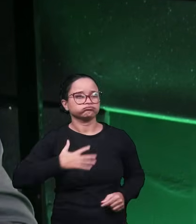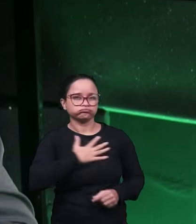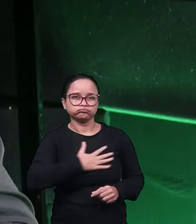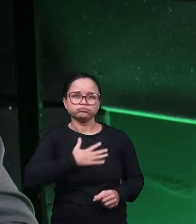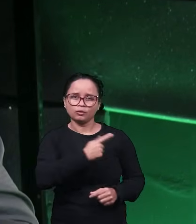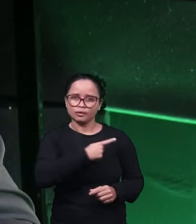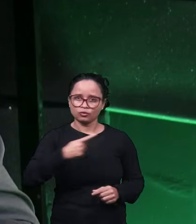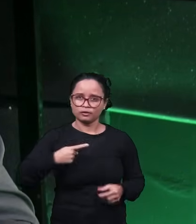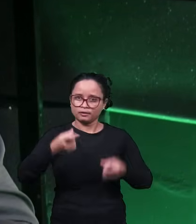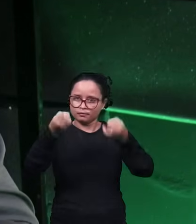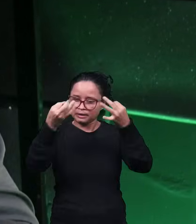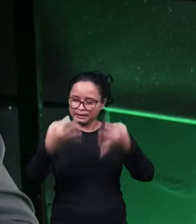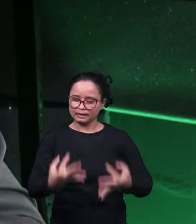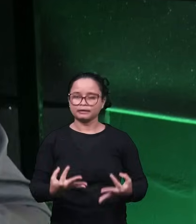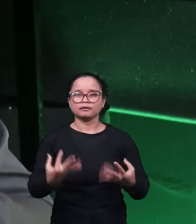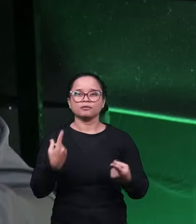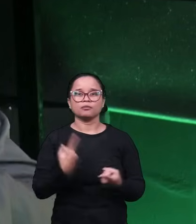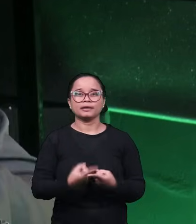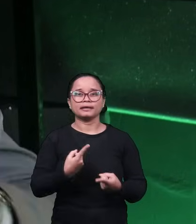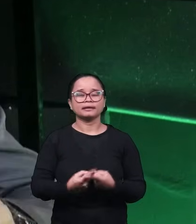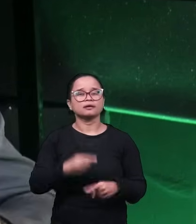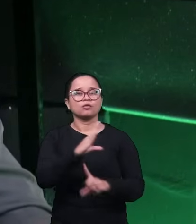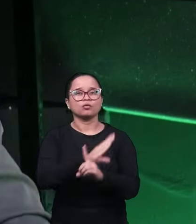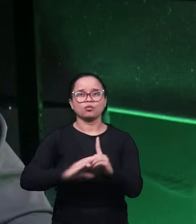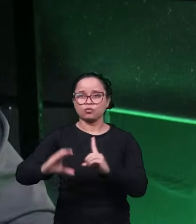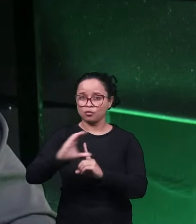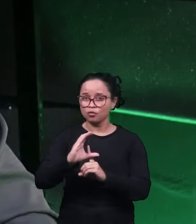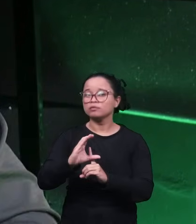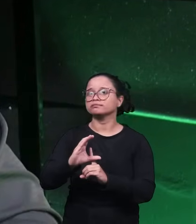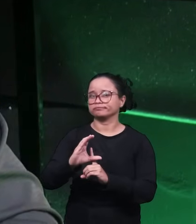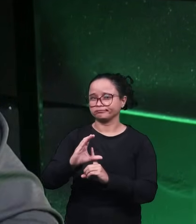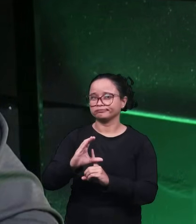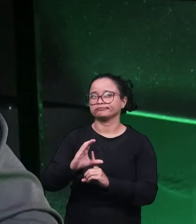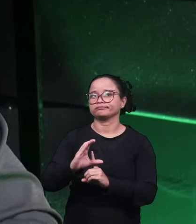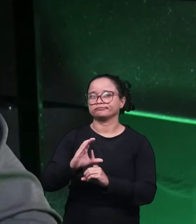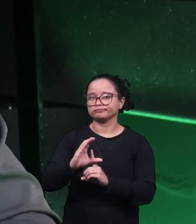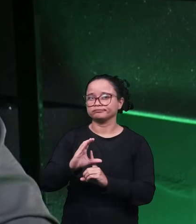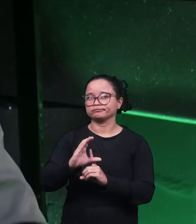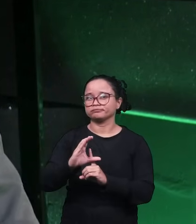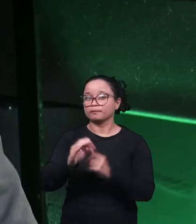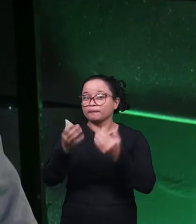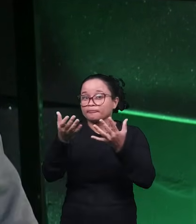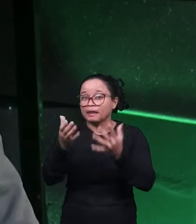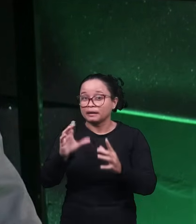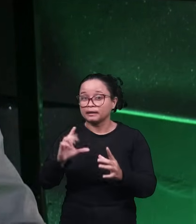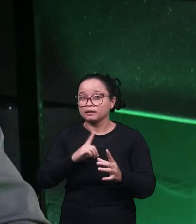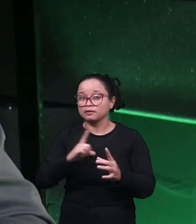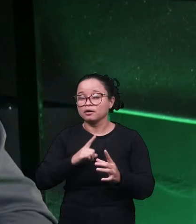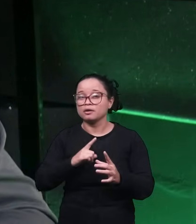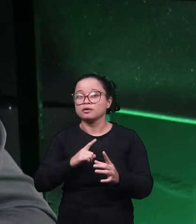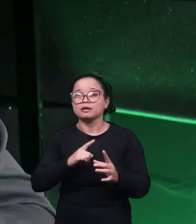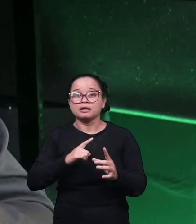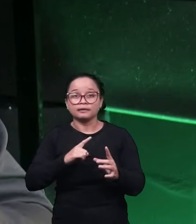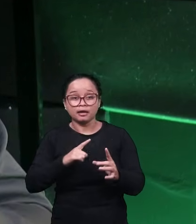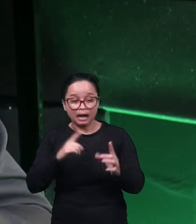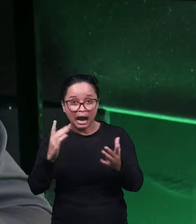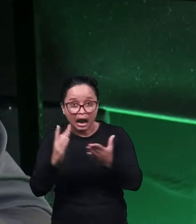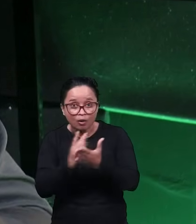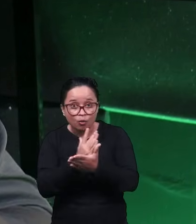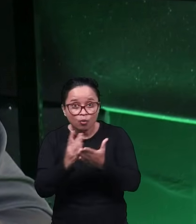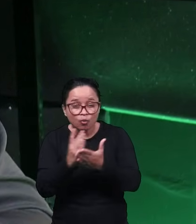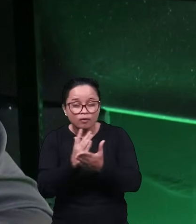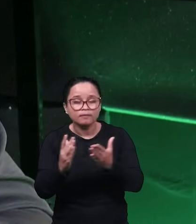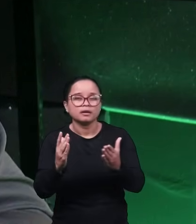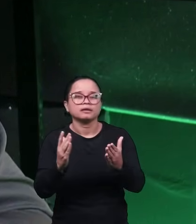porque o Senhor há um culto ali. Sim. E há algo importante ali para que nós possamos entender todo esse